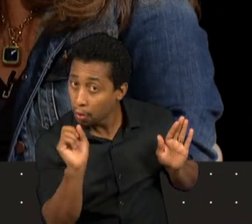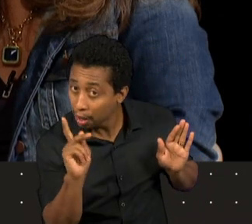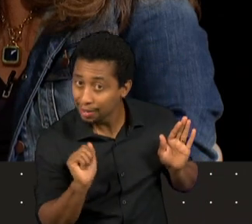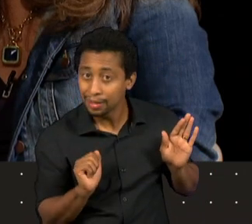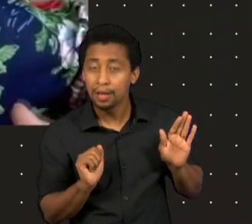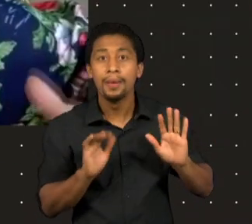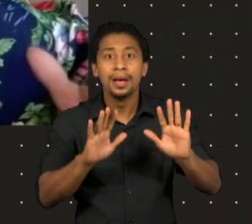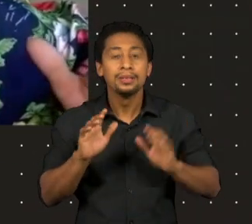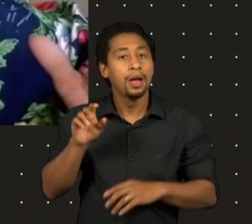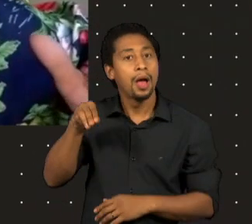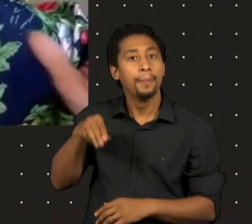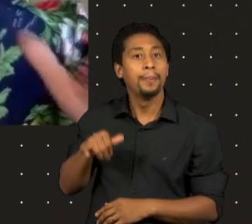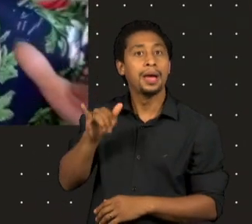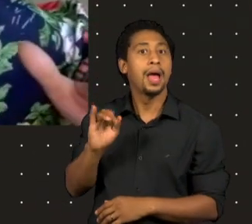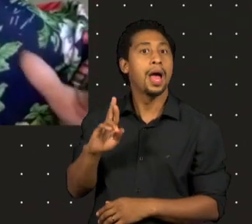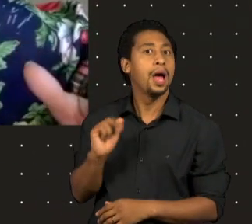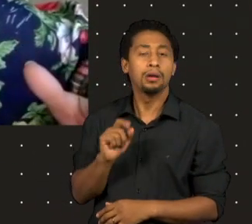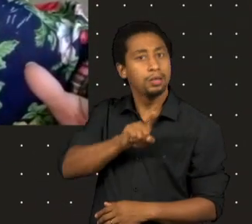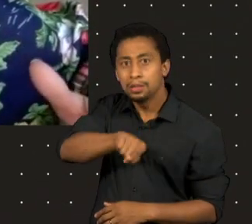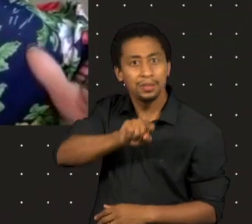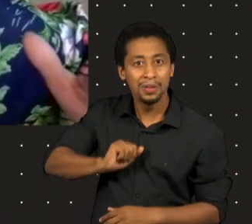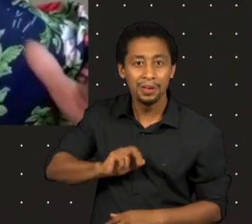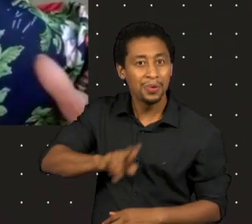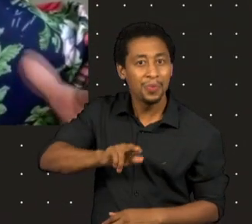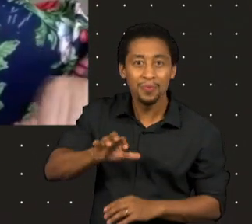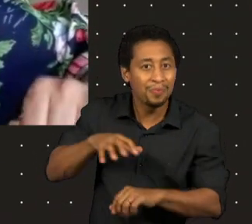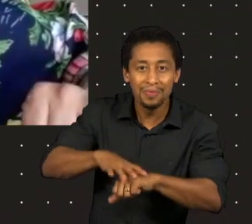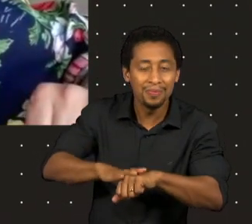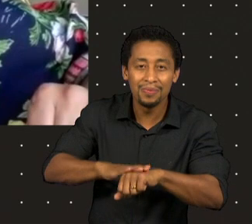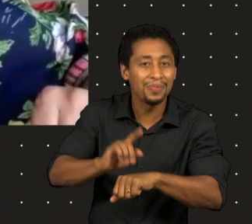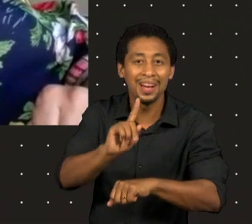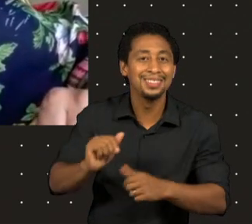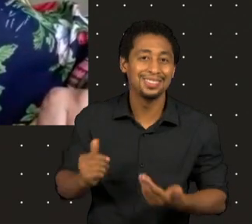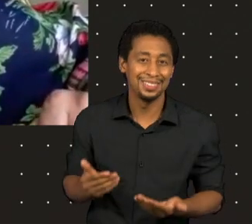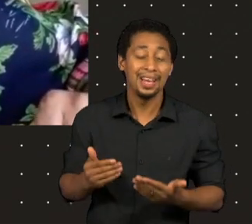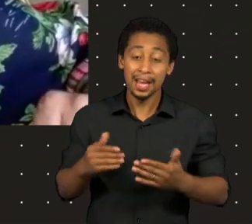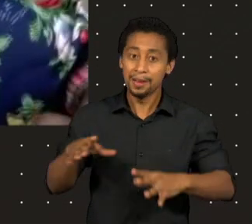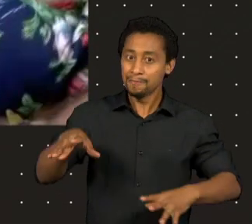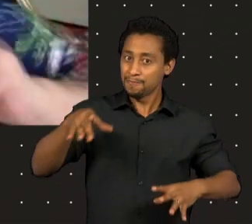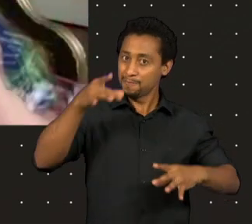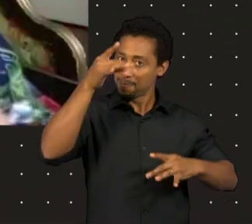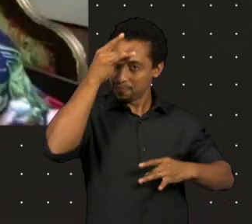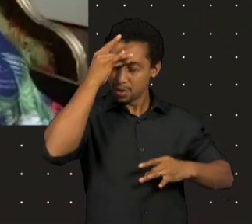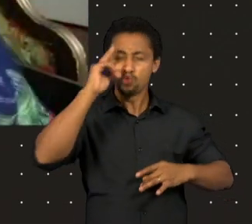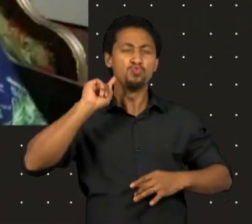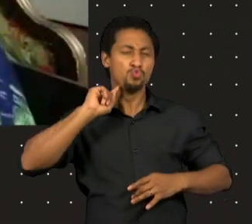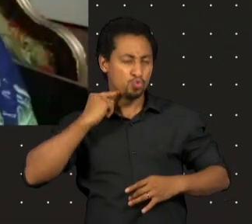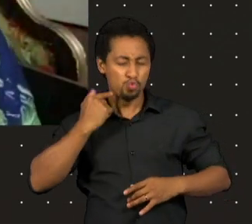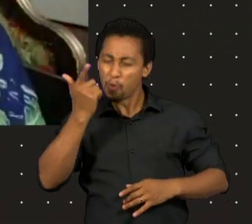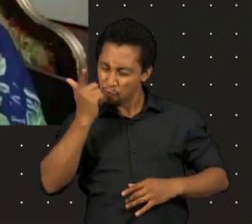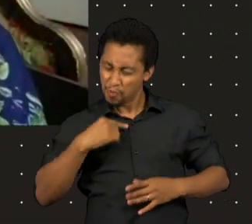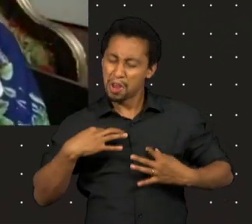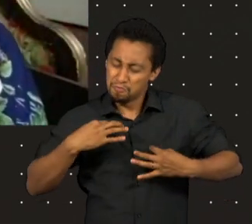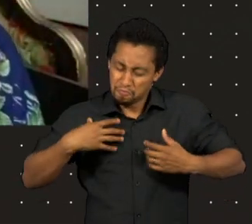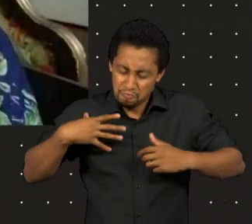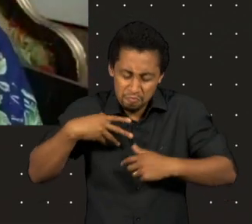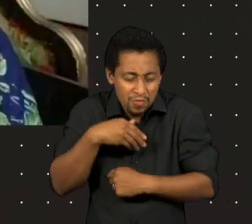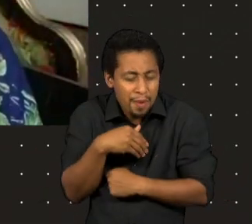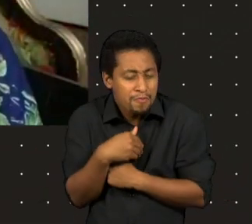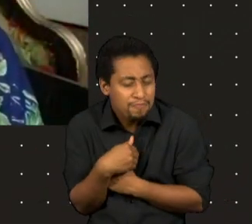característica que pertence às grandes atrizes, aos grandes atores. E a Maiara é uma destas